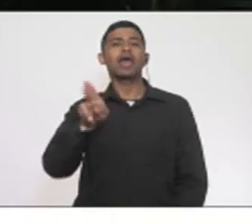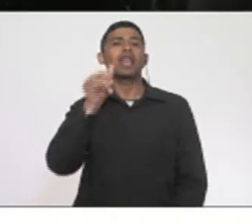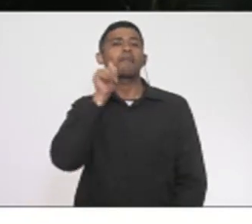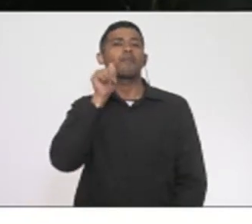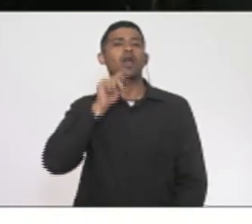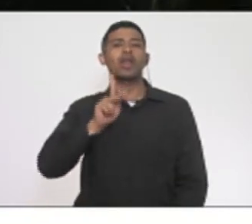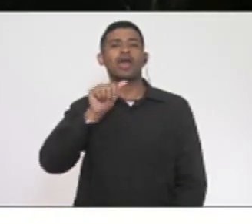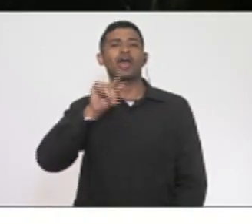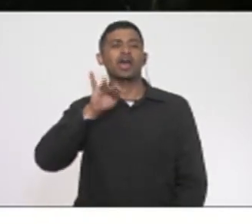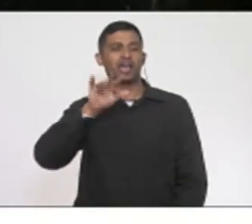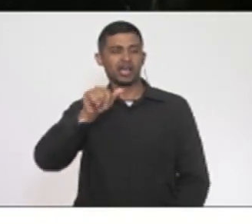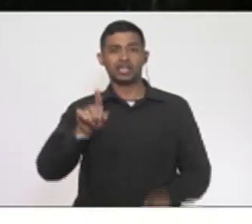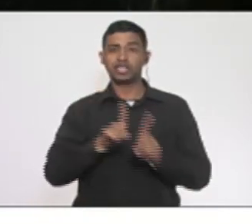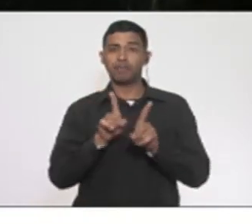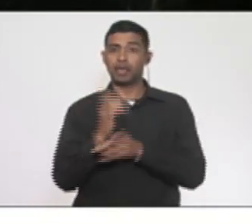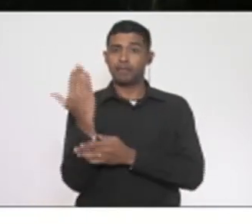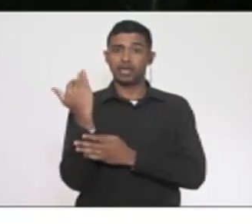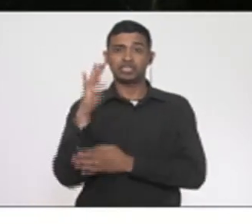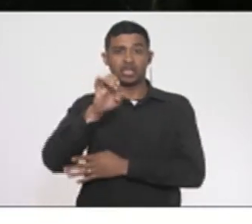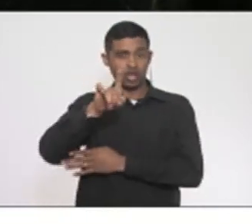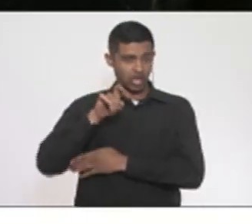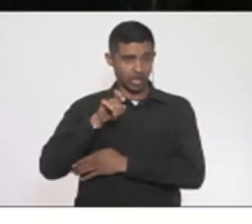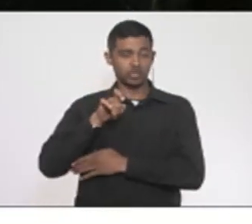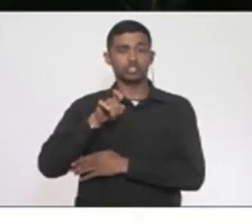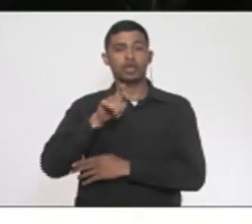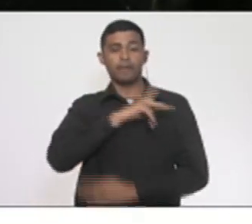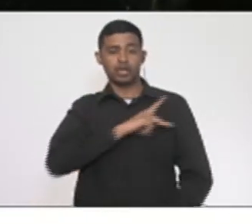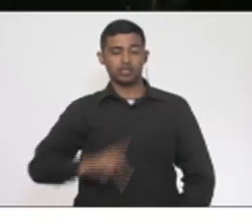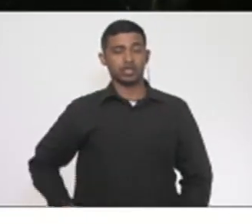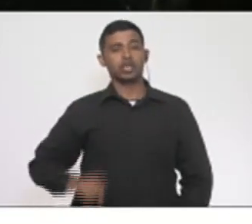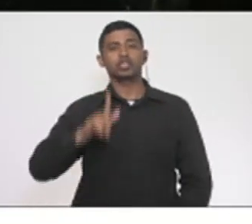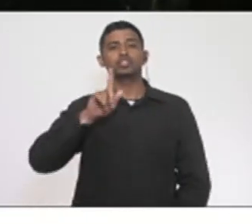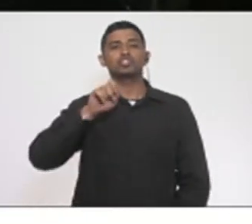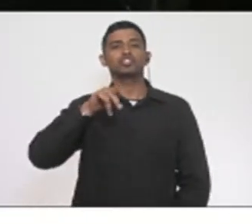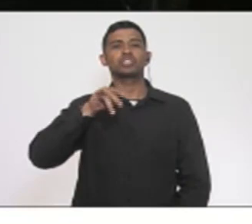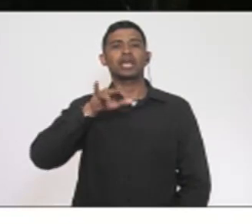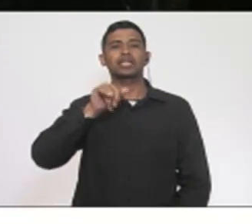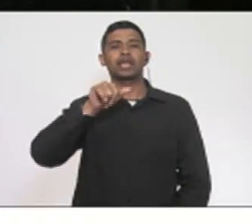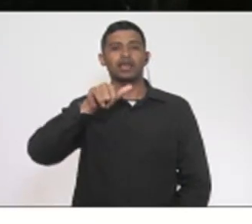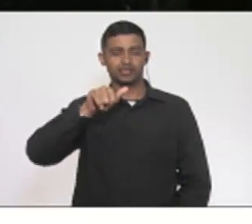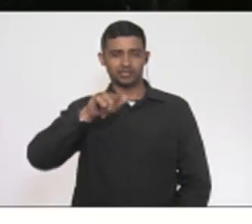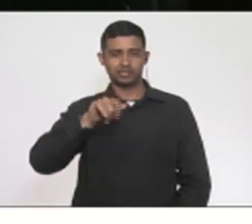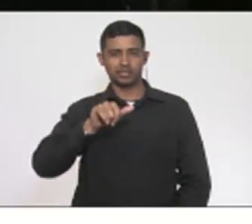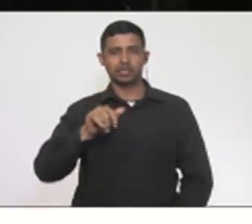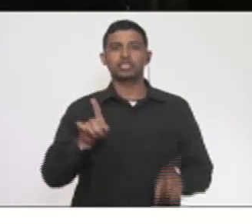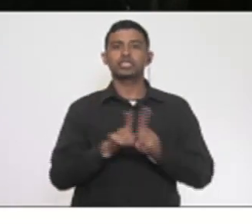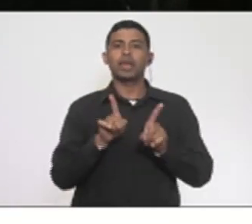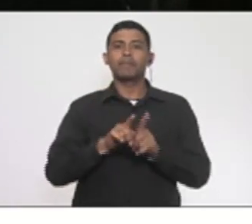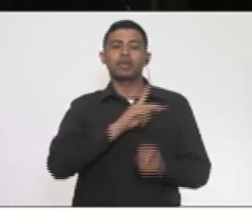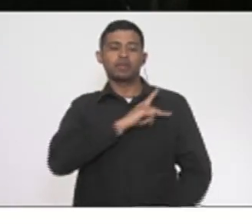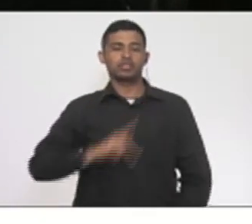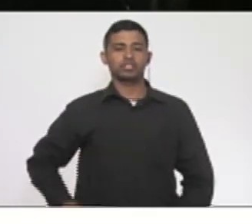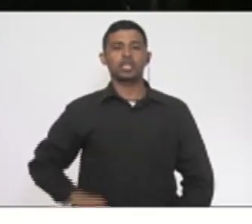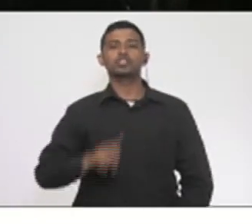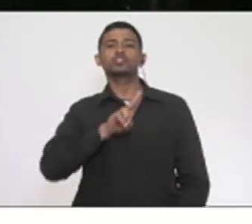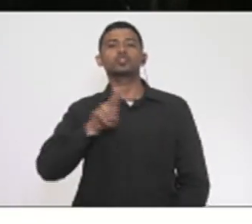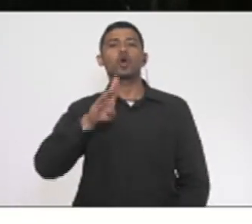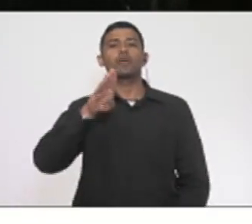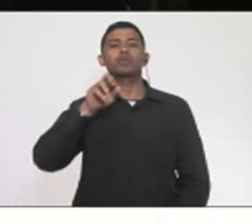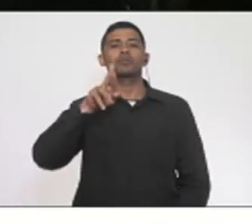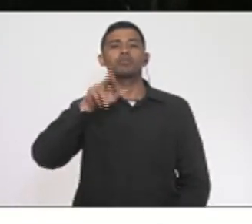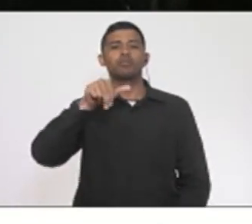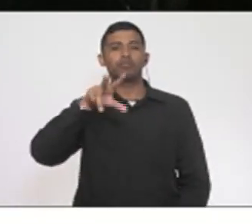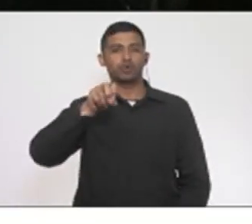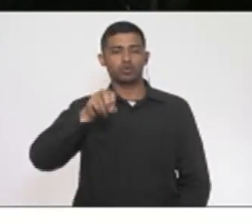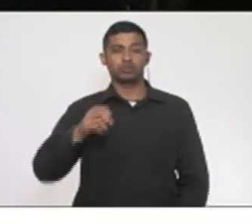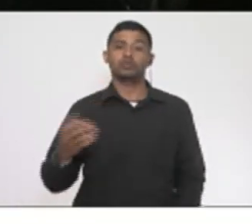o ex-presidente da Genersa, já recebemos aqui o ex-presidente da SEG, doutor Bruno,